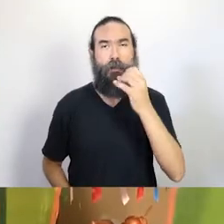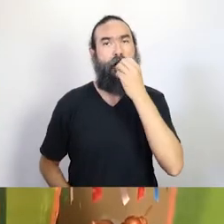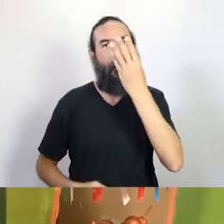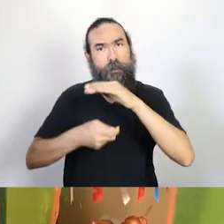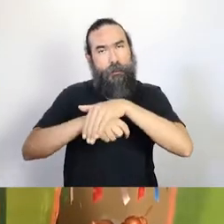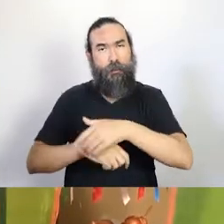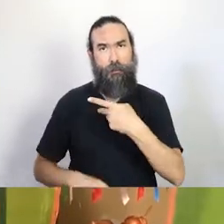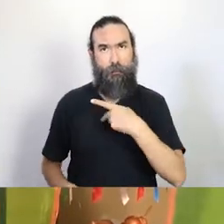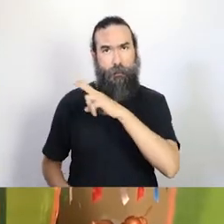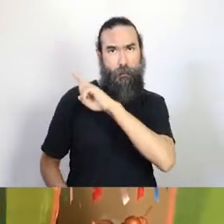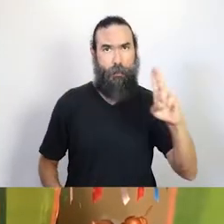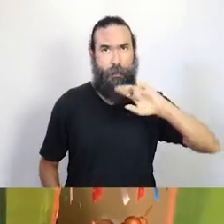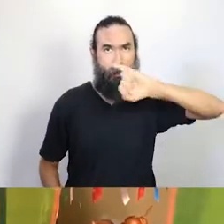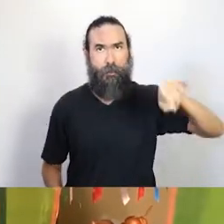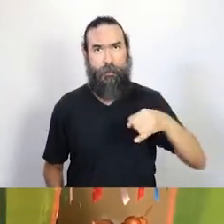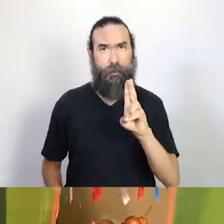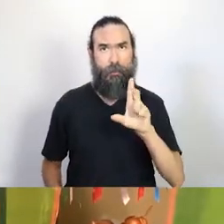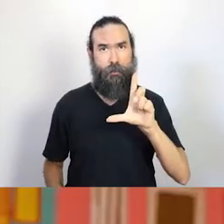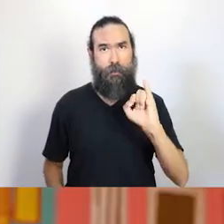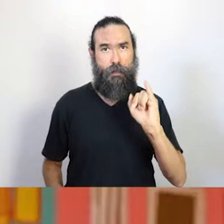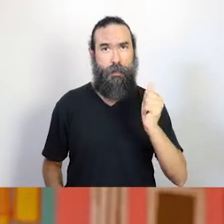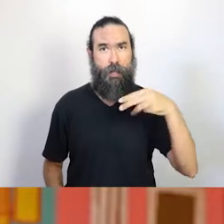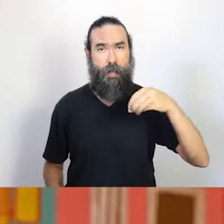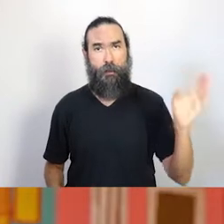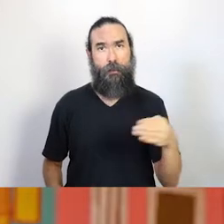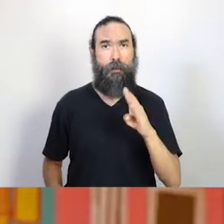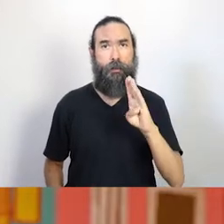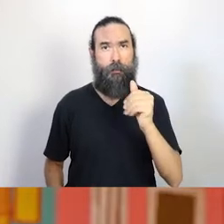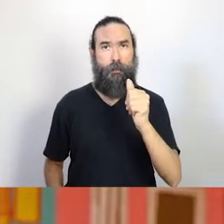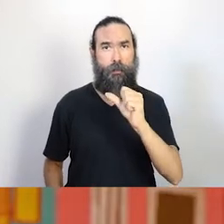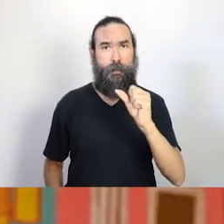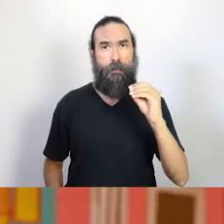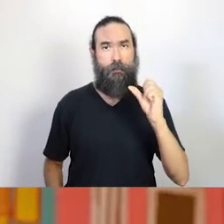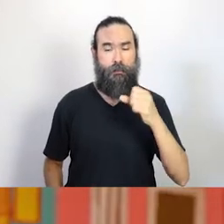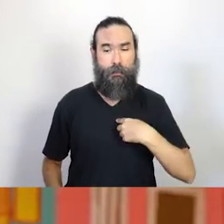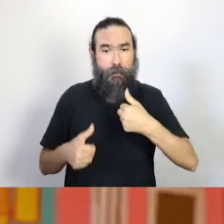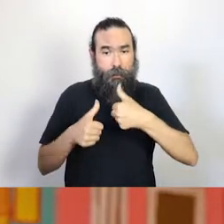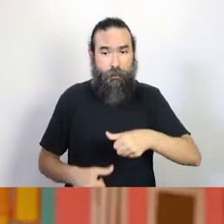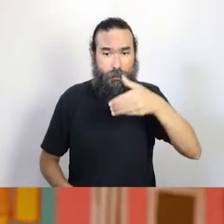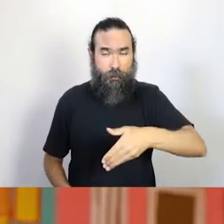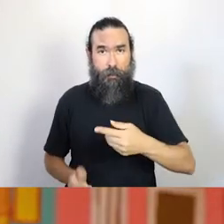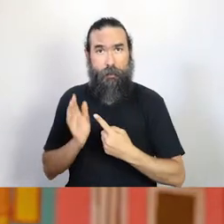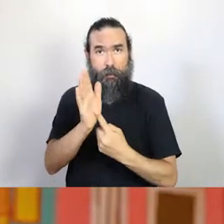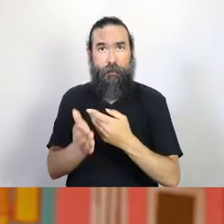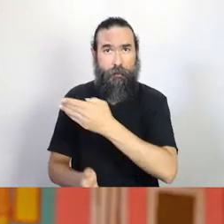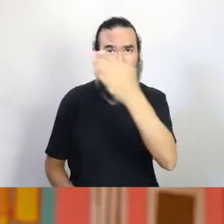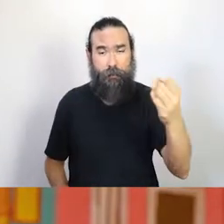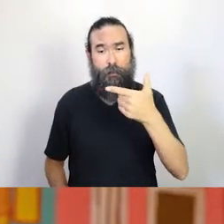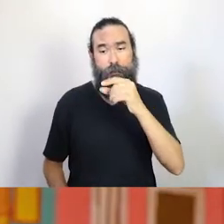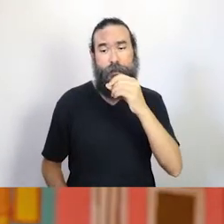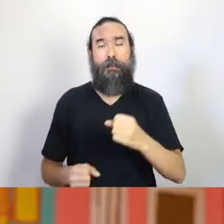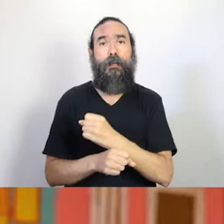Olá, boa noite. Meu nome é Juliano Jorge Basso e eu estou aqui para apresentar para vocês o 20º Encontro